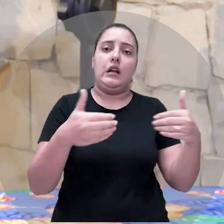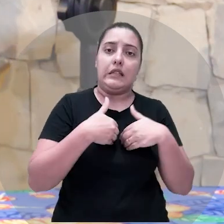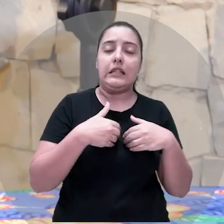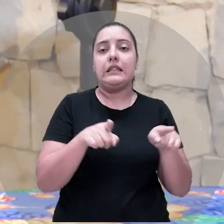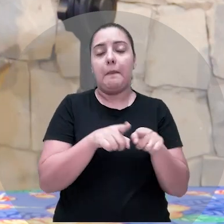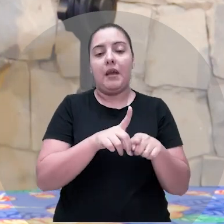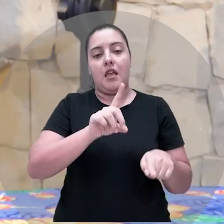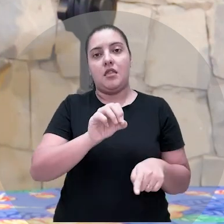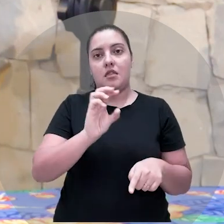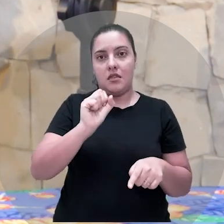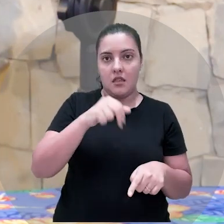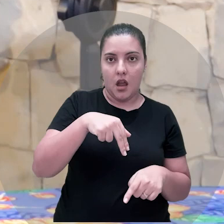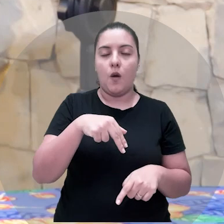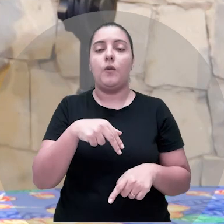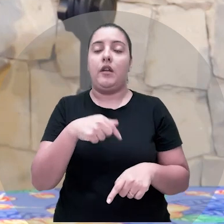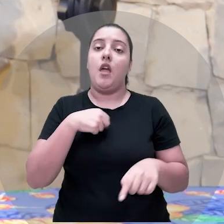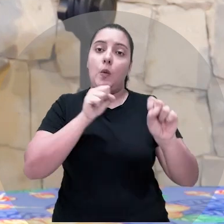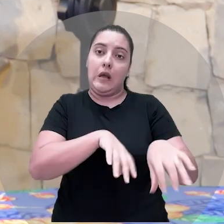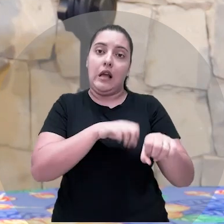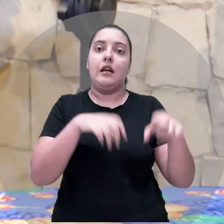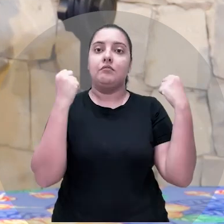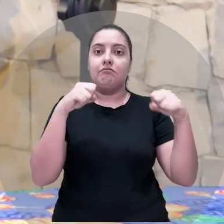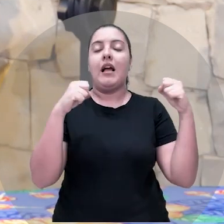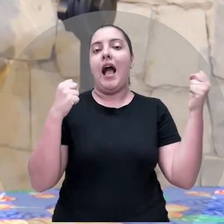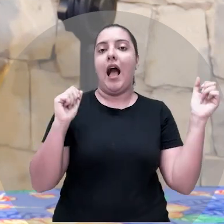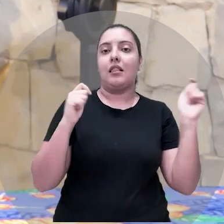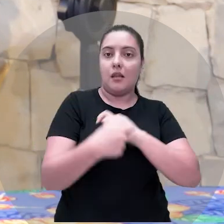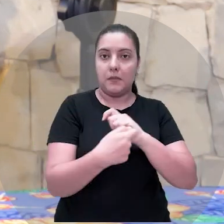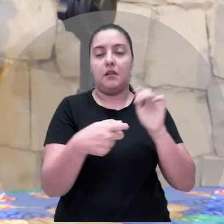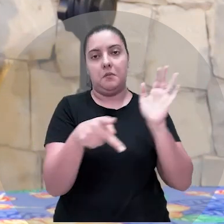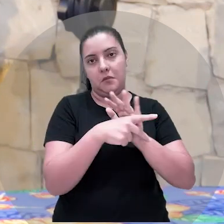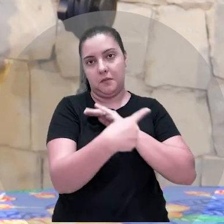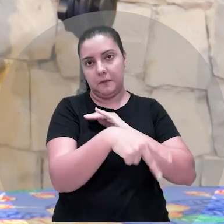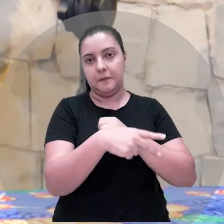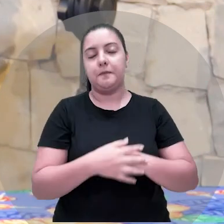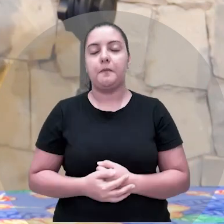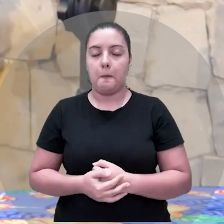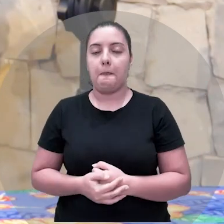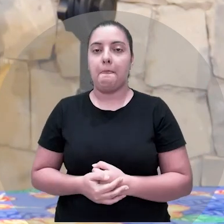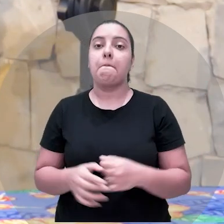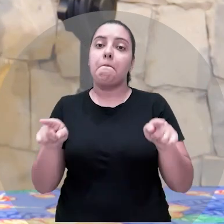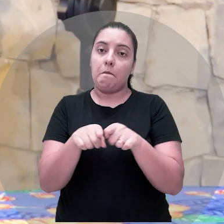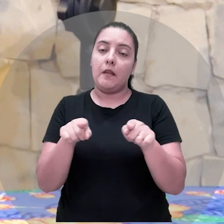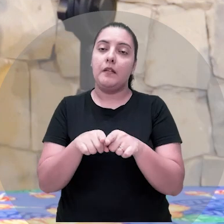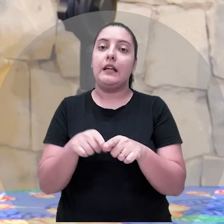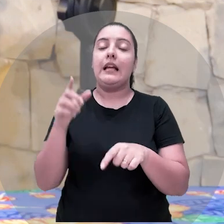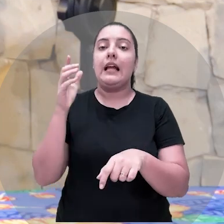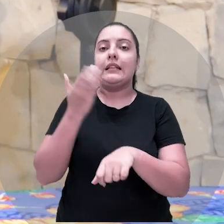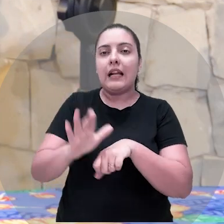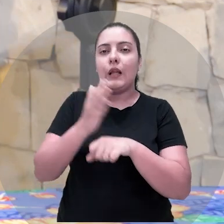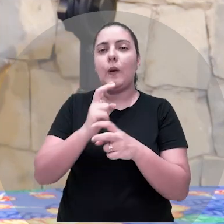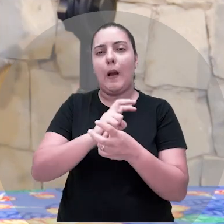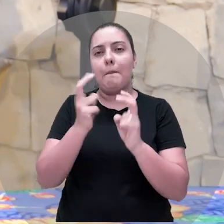voltado para pessoas com necessidades especiais né junto com a associação zumbi capoeira e aí a gente desenvolveu um trabalho voltado